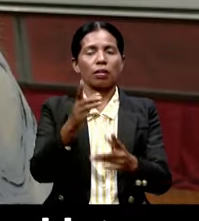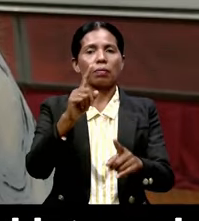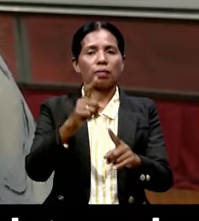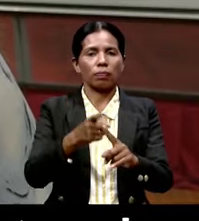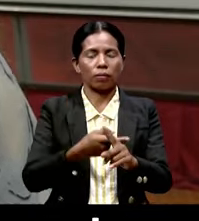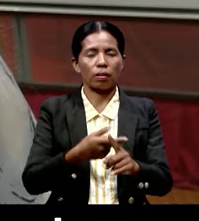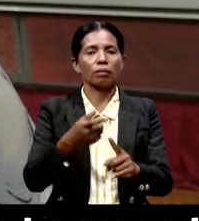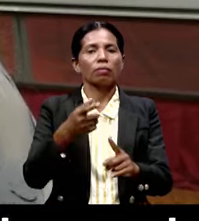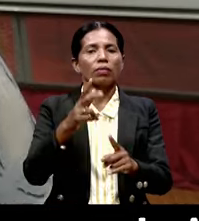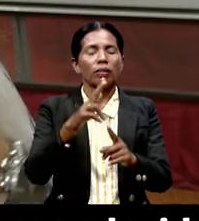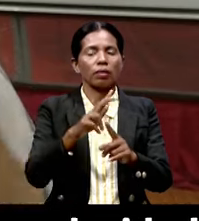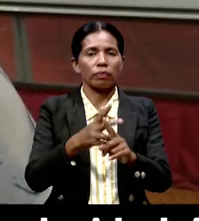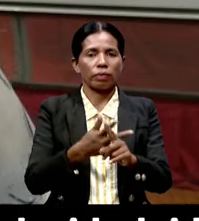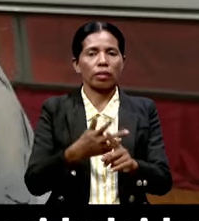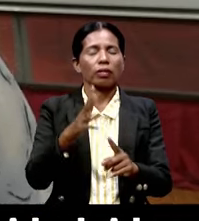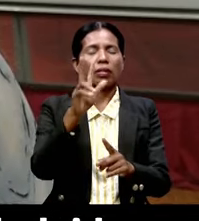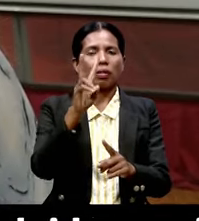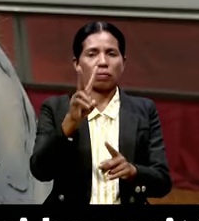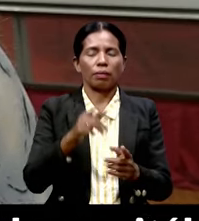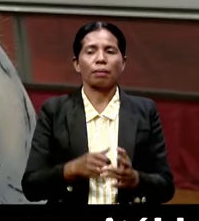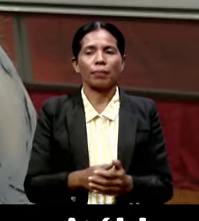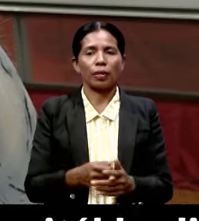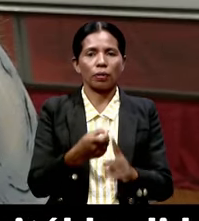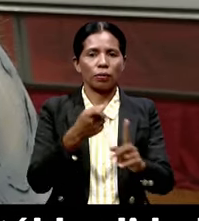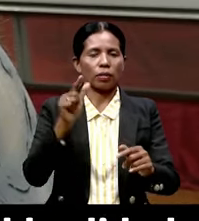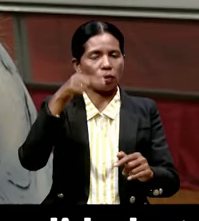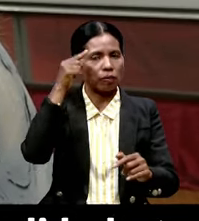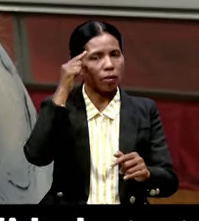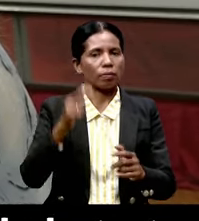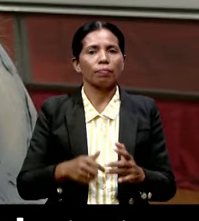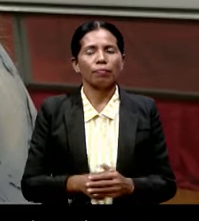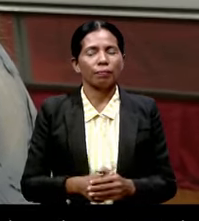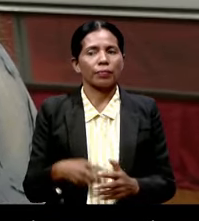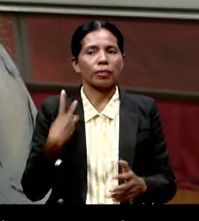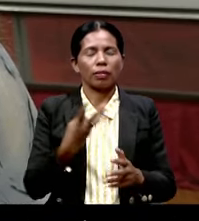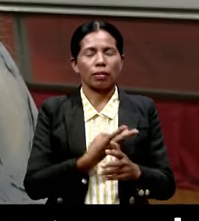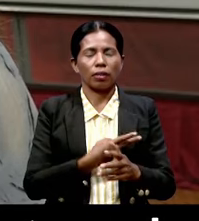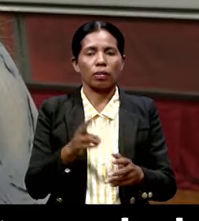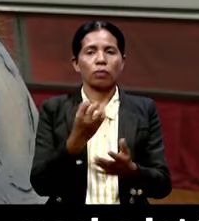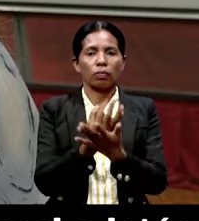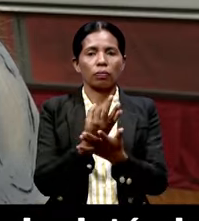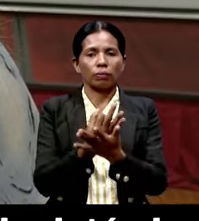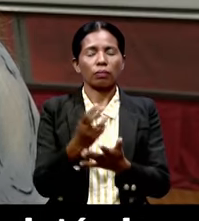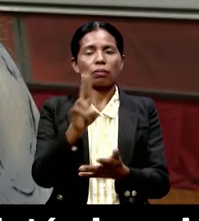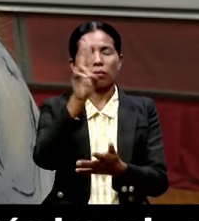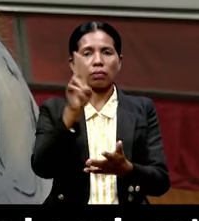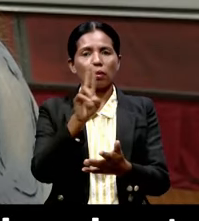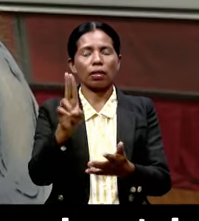Ita husi governo ita nia execução